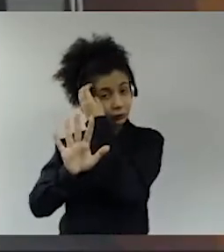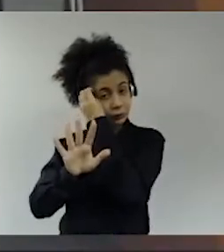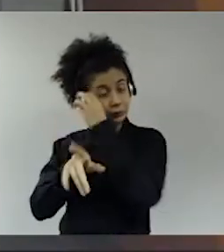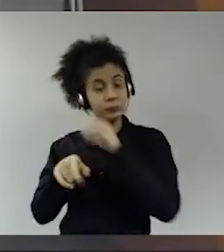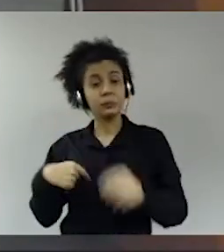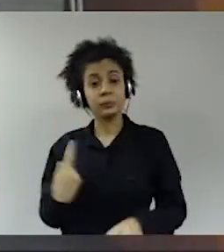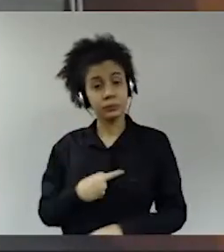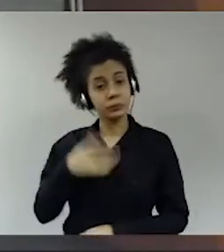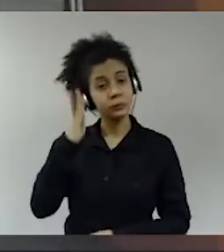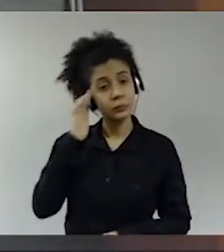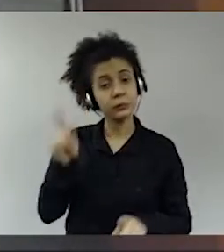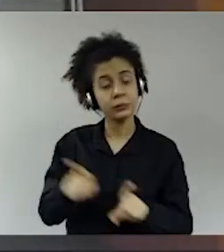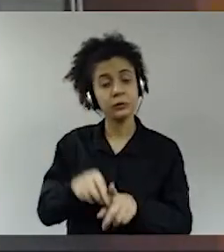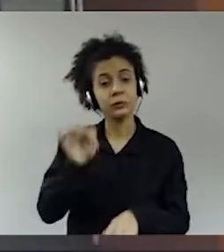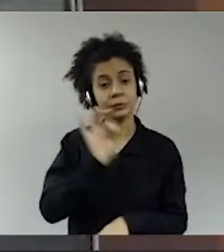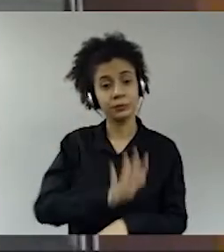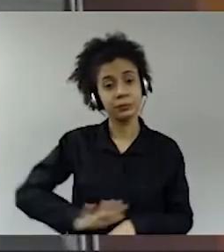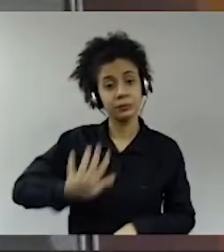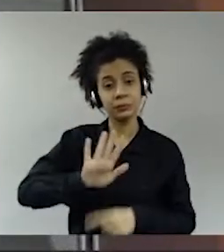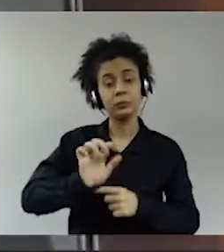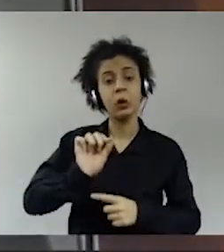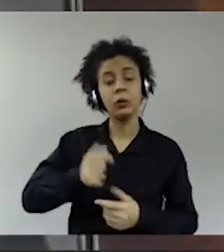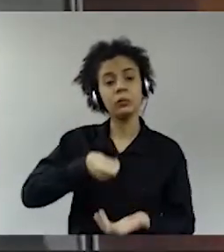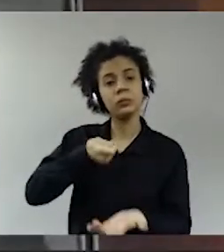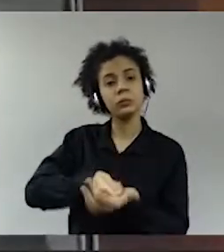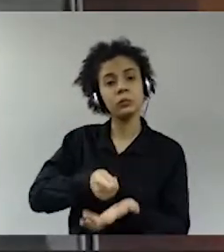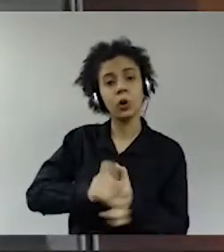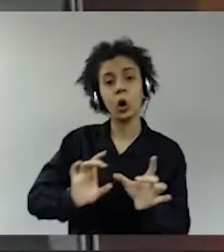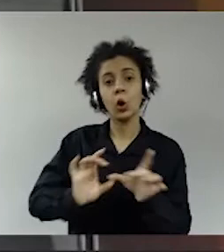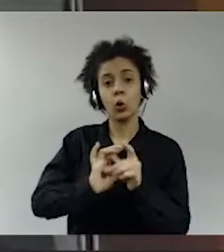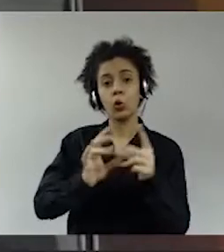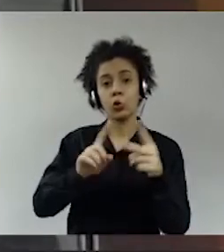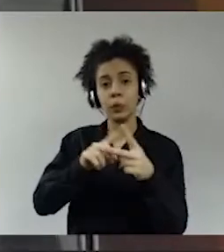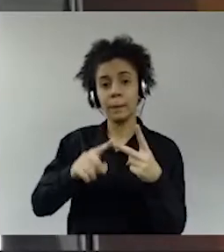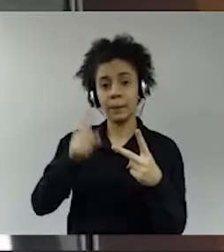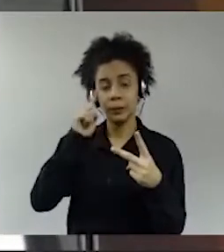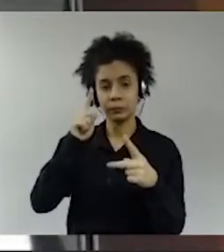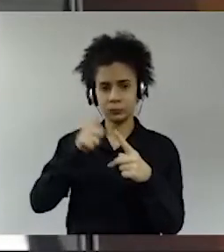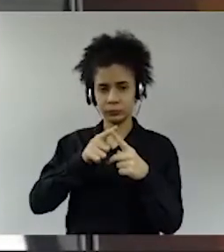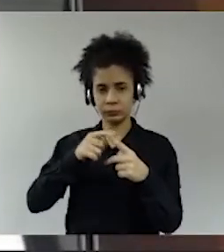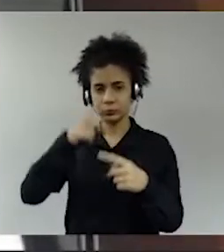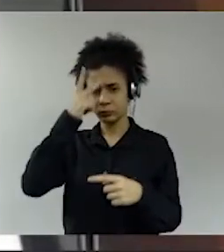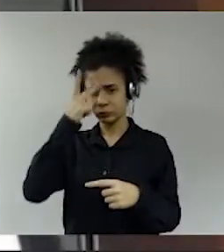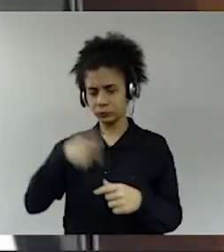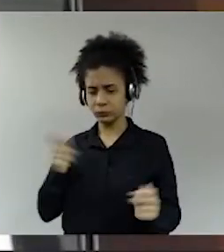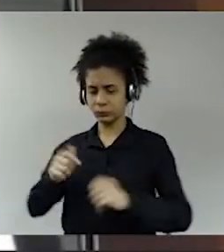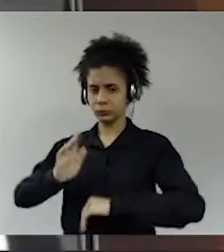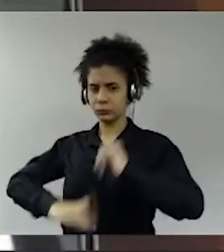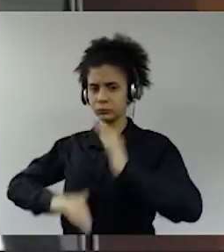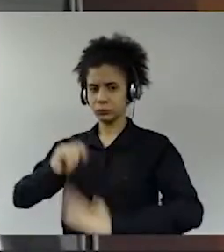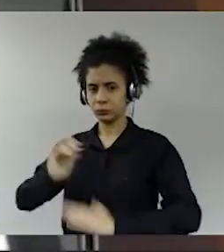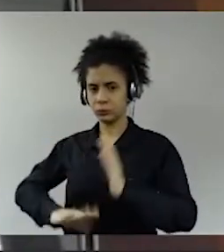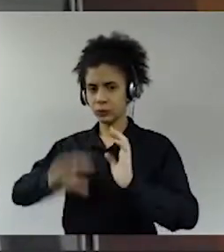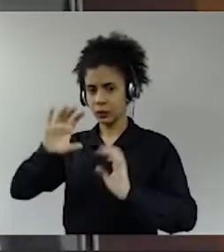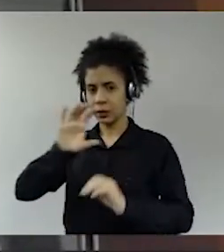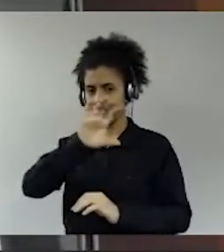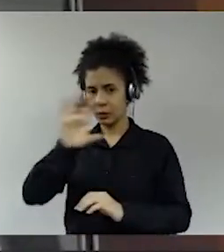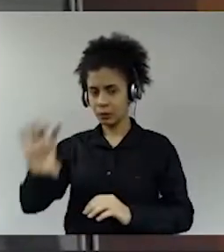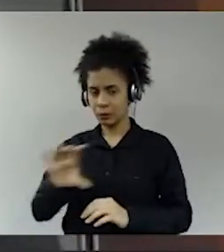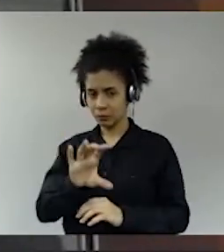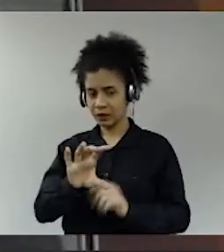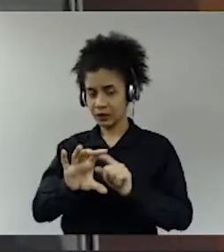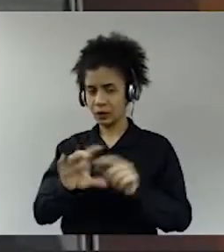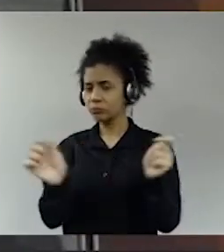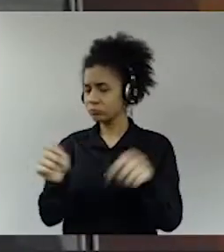a federação exige a união de 2 ideias, a autonomia do ente federado, que tem que ter o poder de